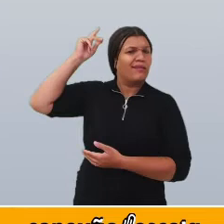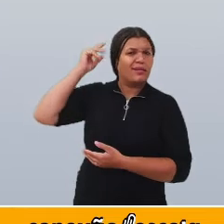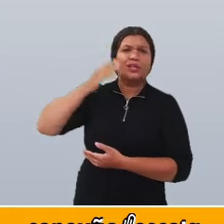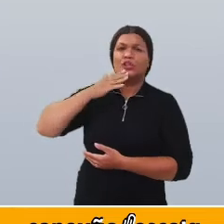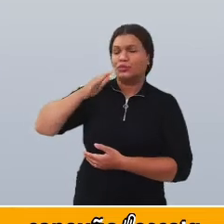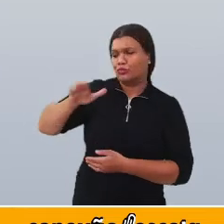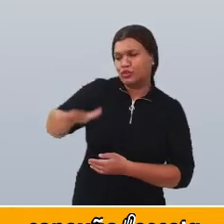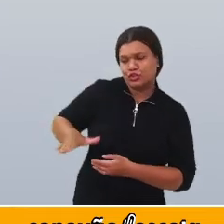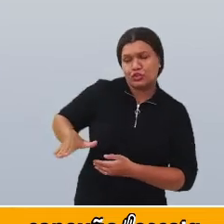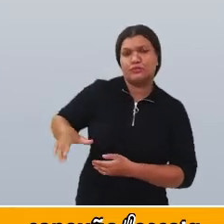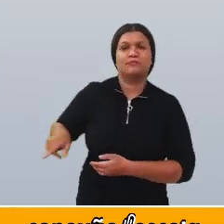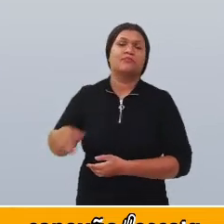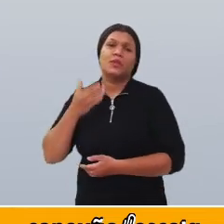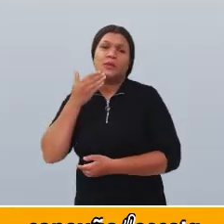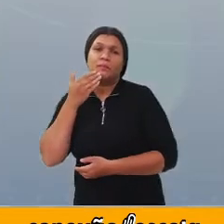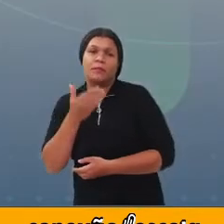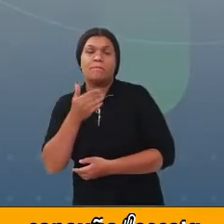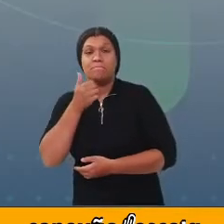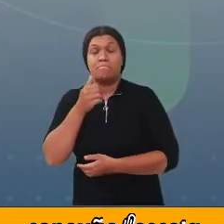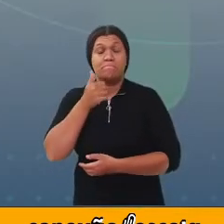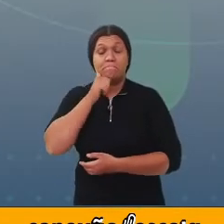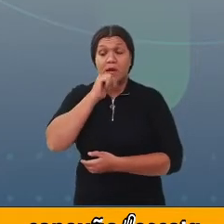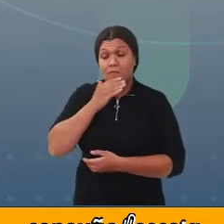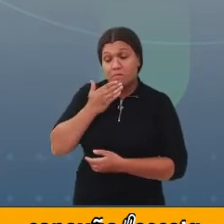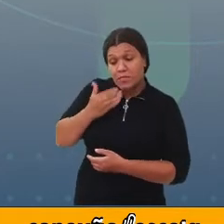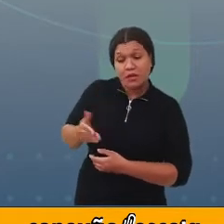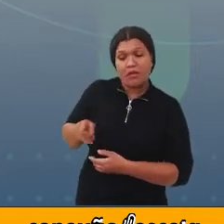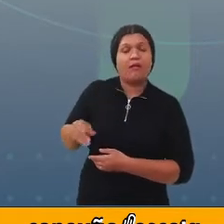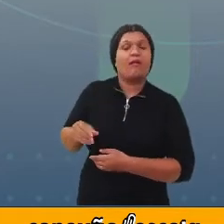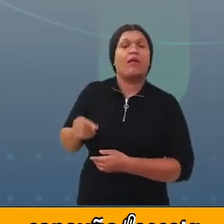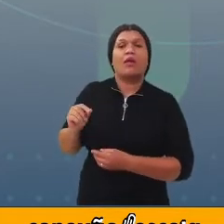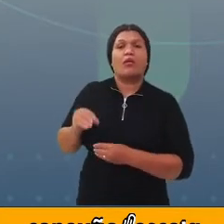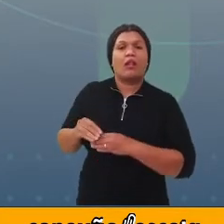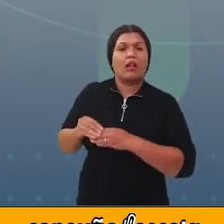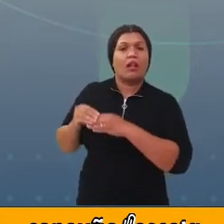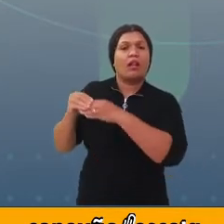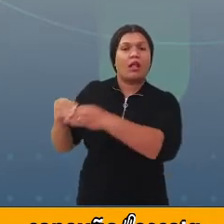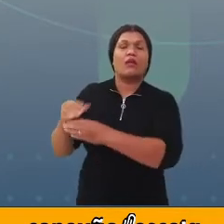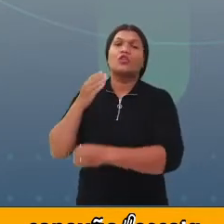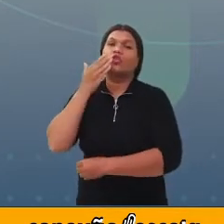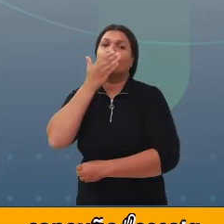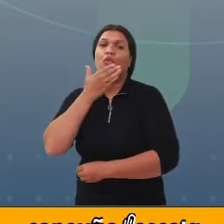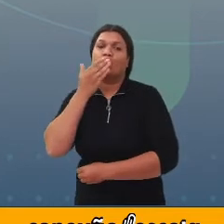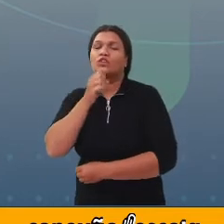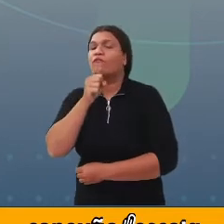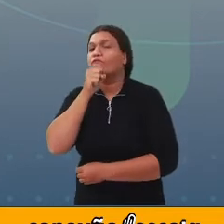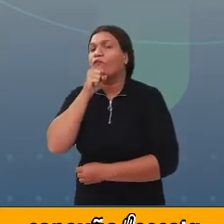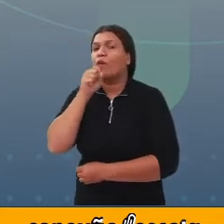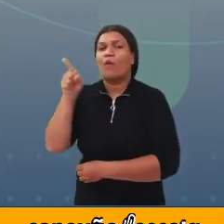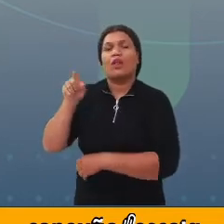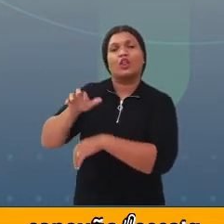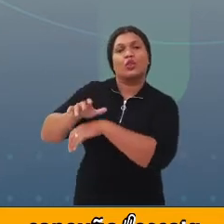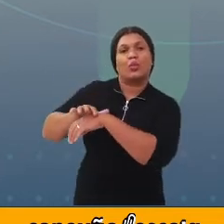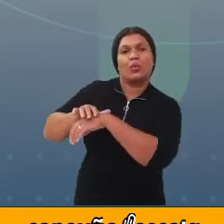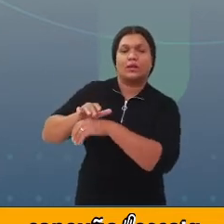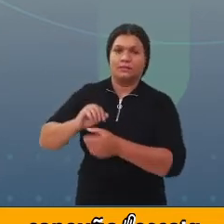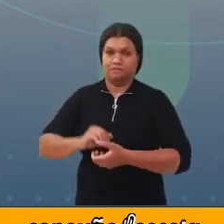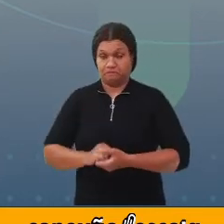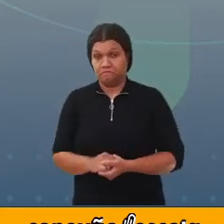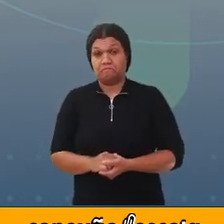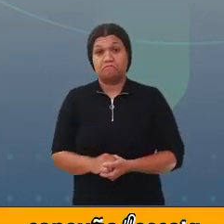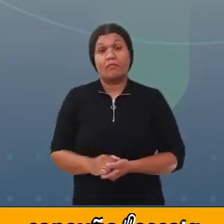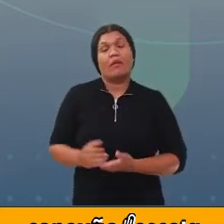garotinha que, a pedido de sua mãe, foi levar doces à vovozinha que estava doente.